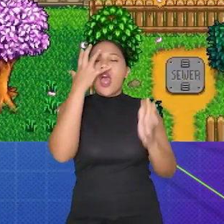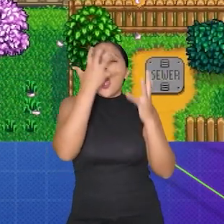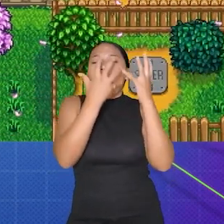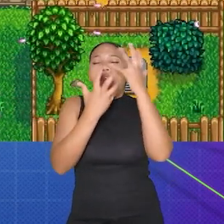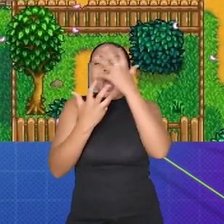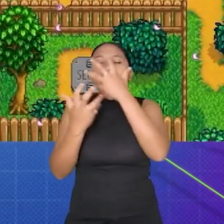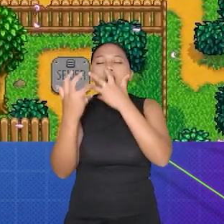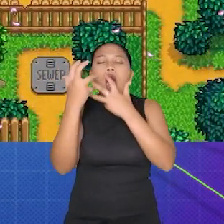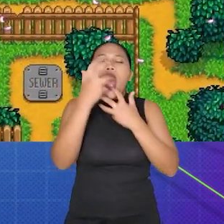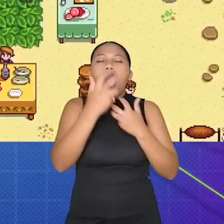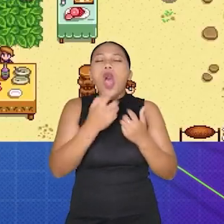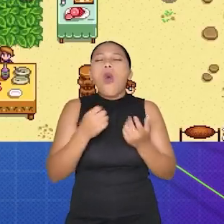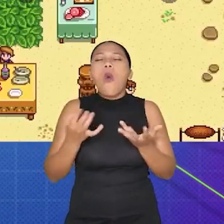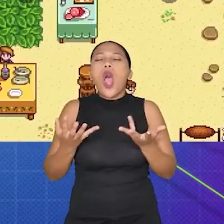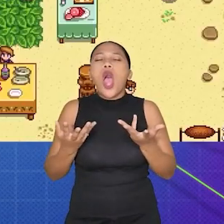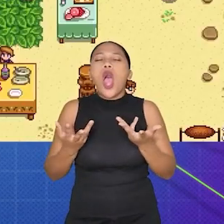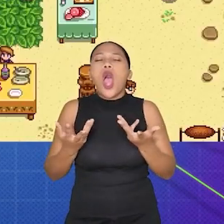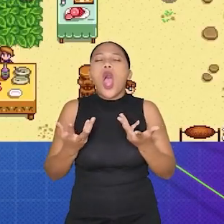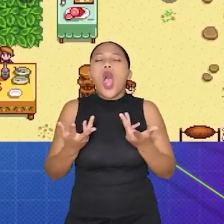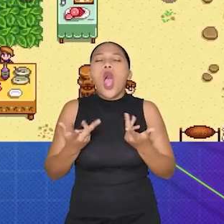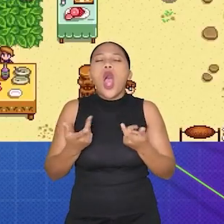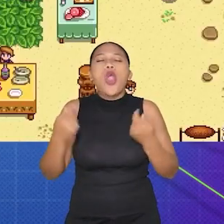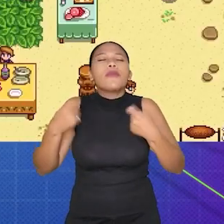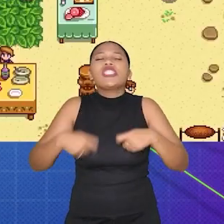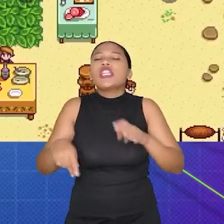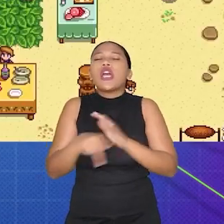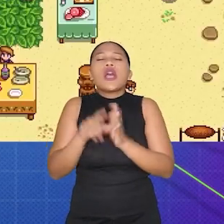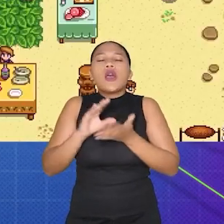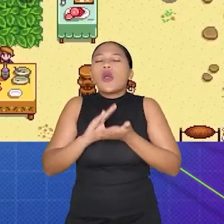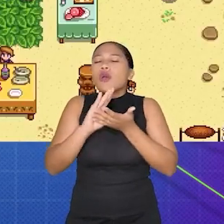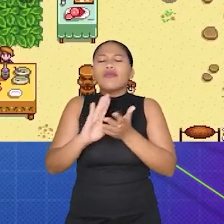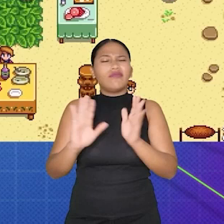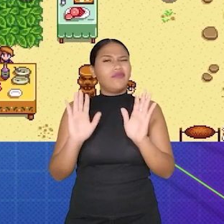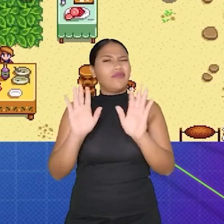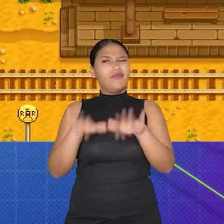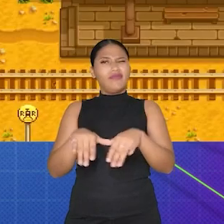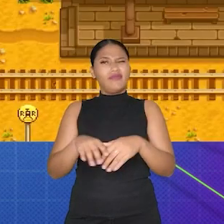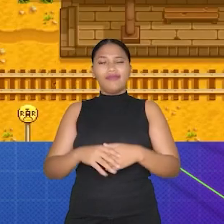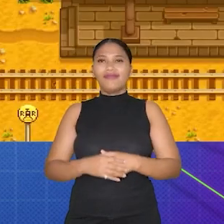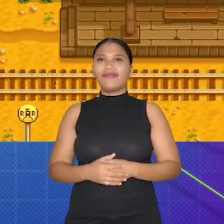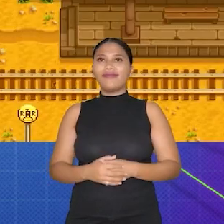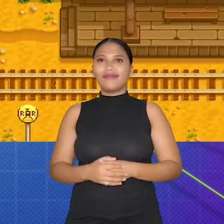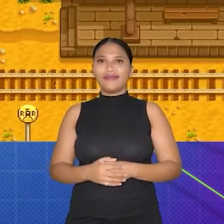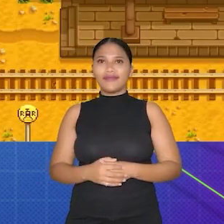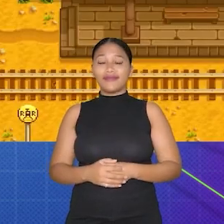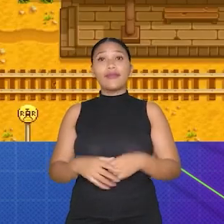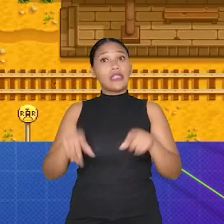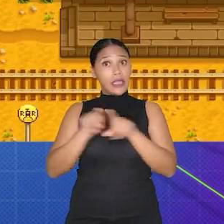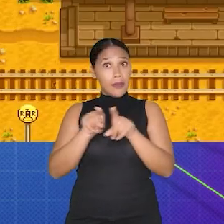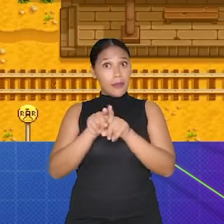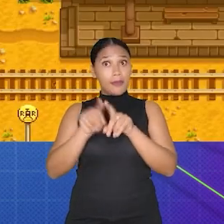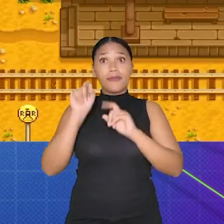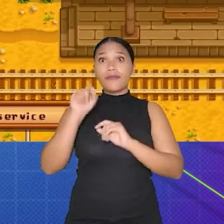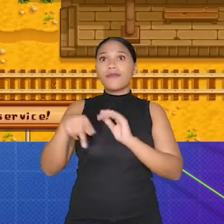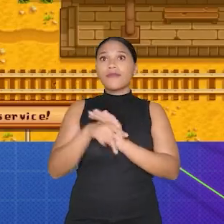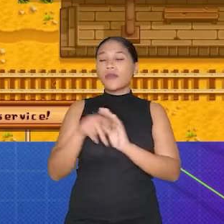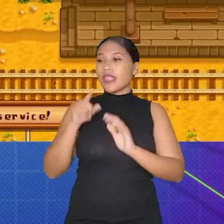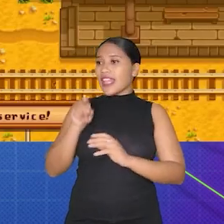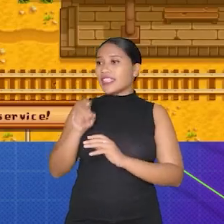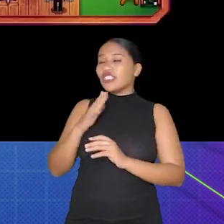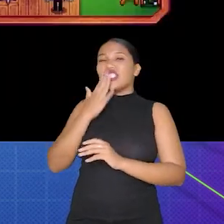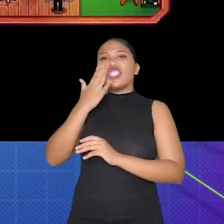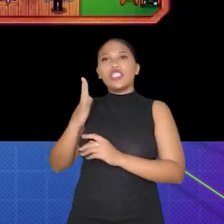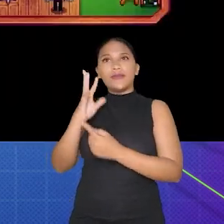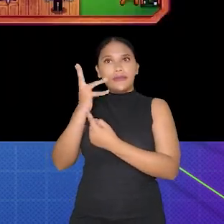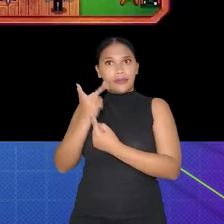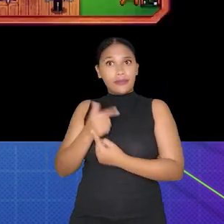visual atraente e de alta qualidade, sem precisar de grandes investimentos ou recursos gráficos. Além disso, o